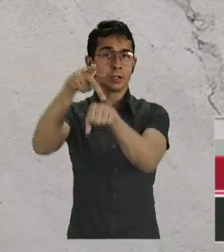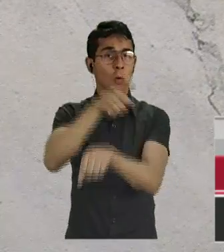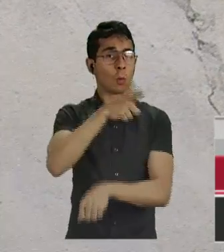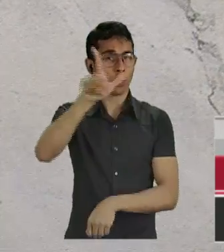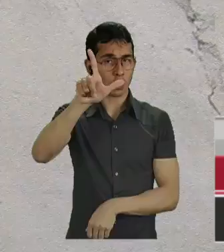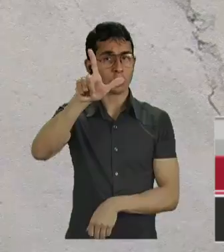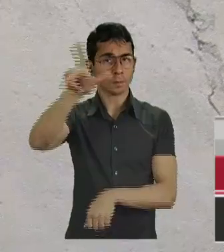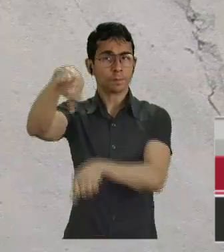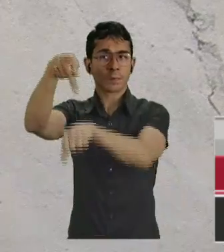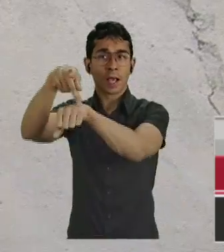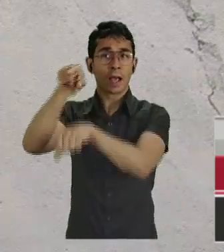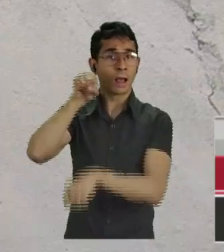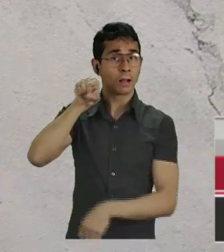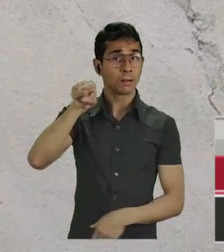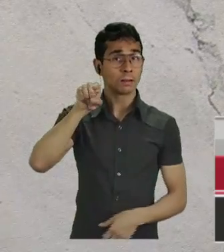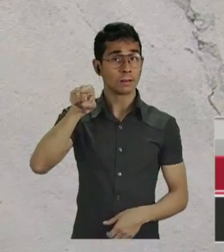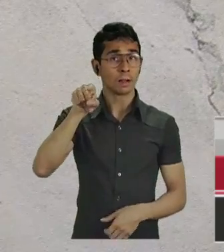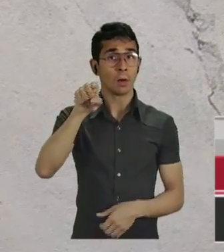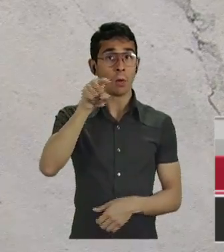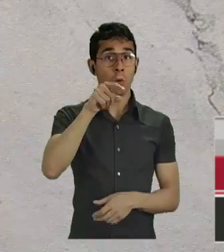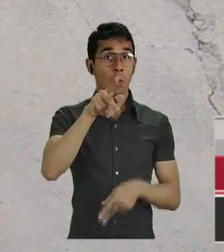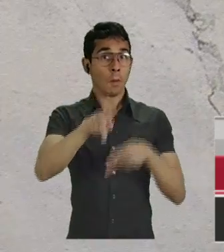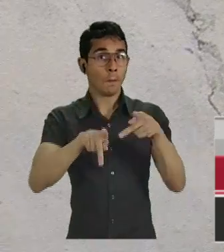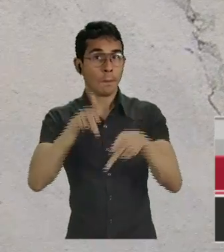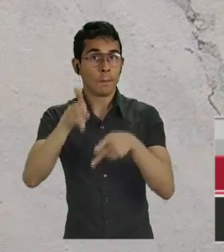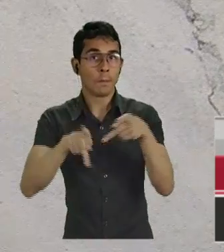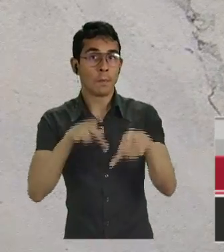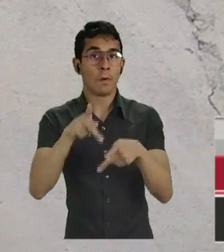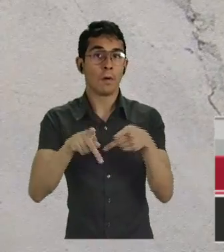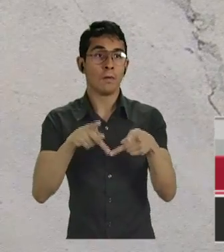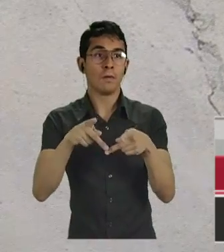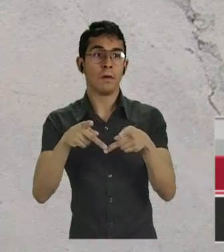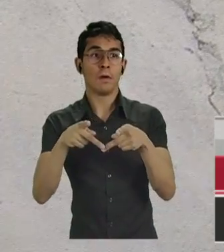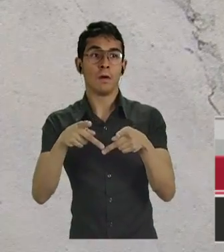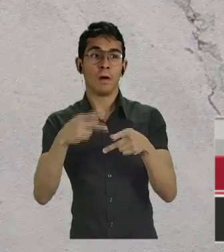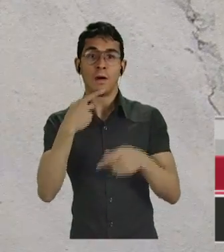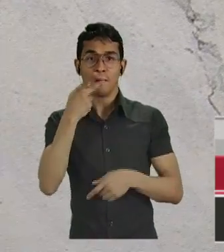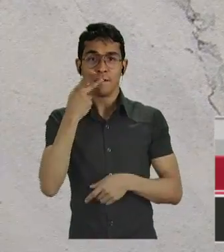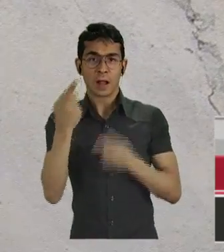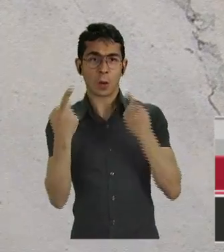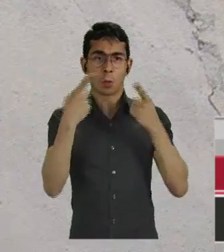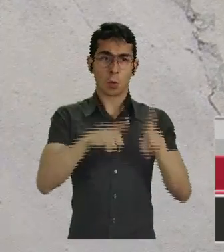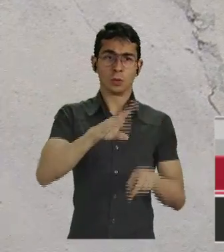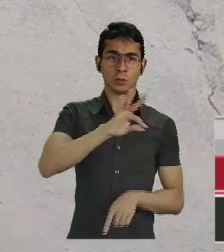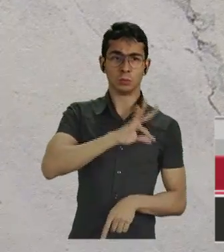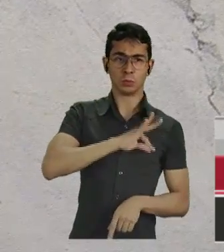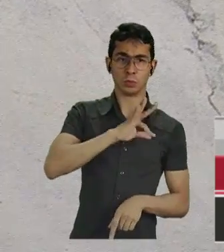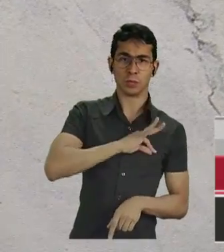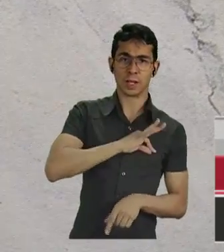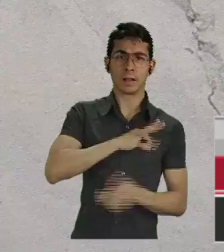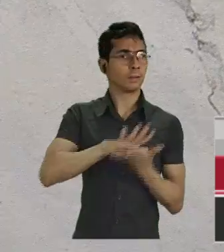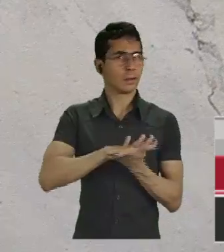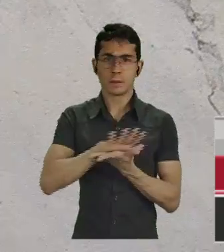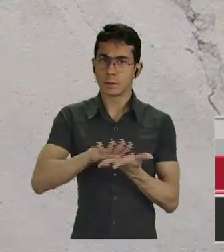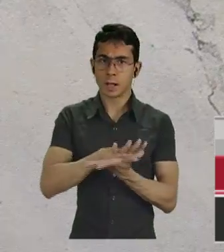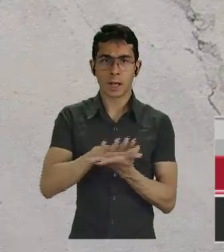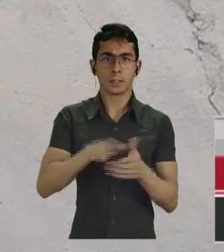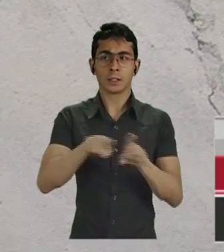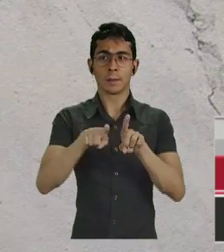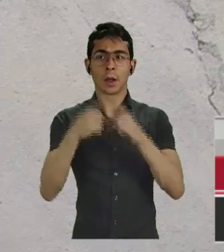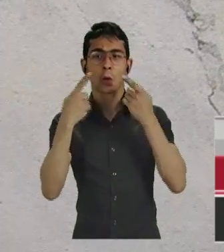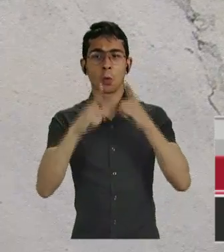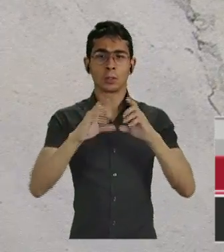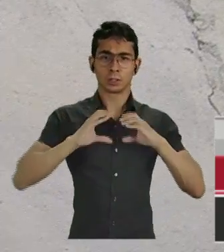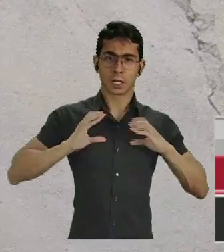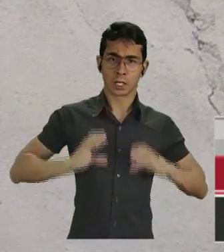país onde não se fala já mais em atacar um agente da lei ou uma autoridade também o cidadão o cidadão como um pai de família